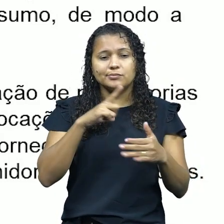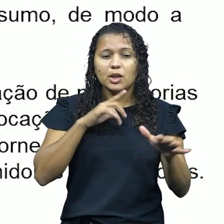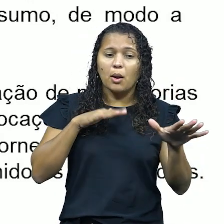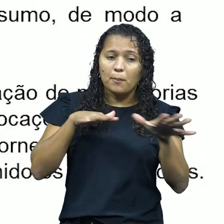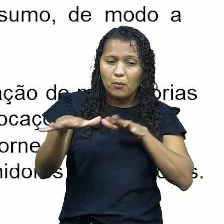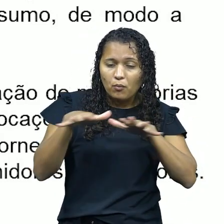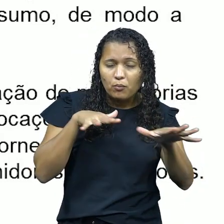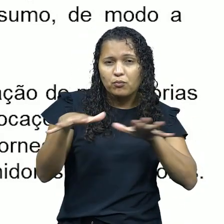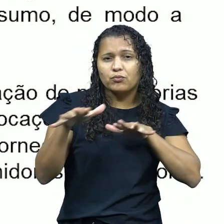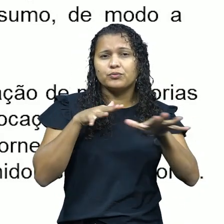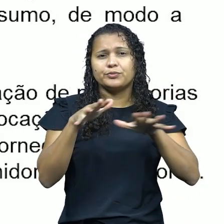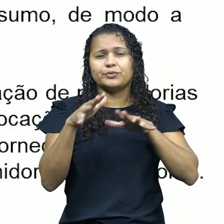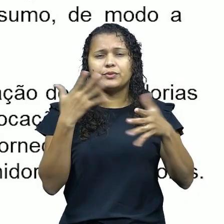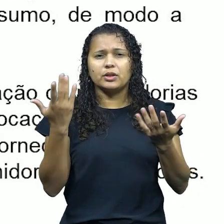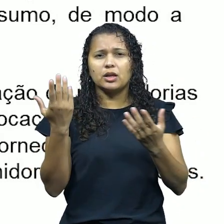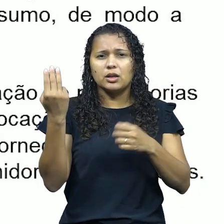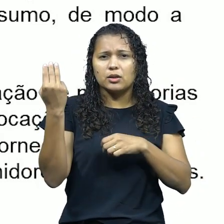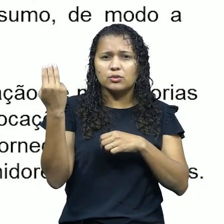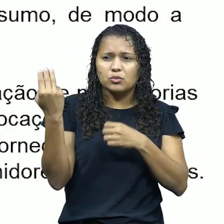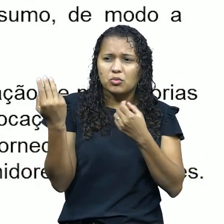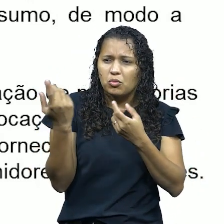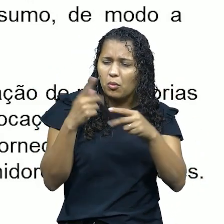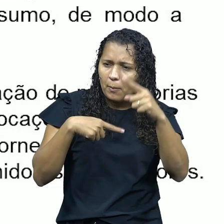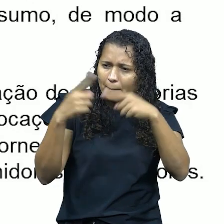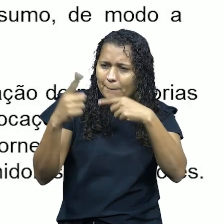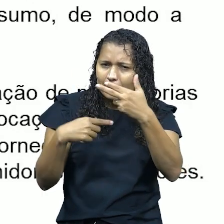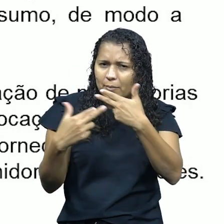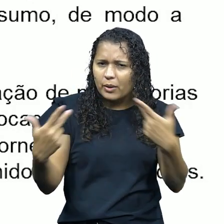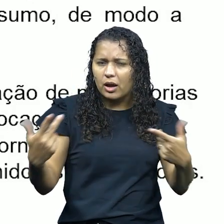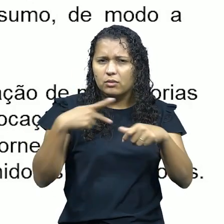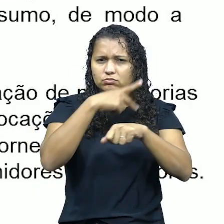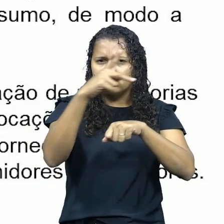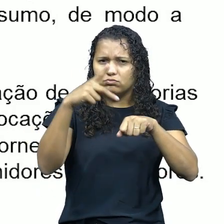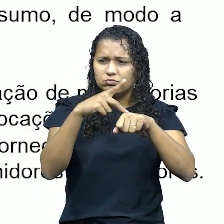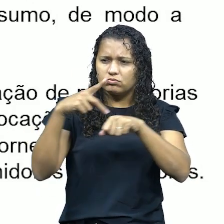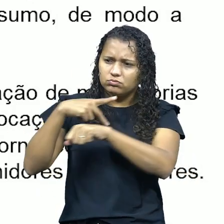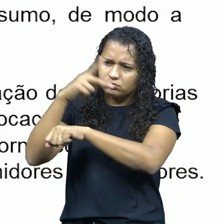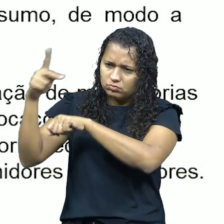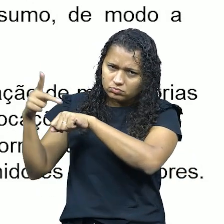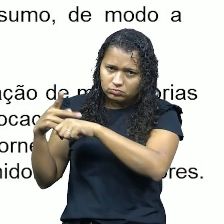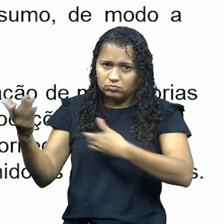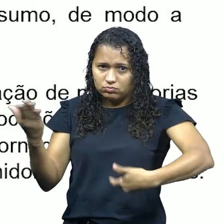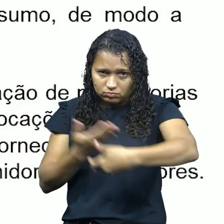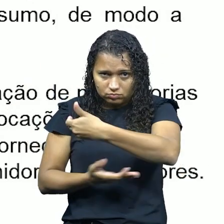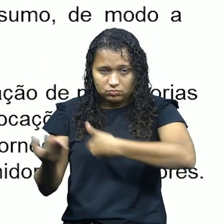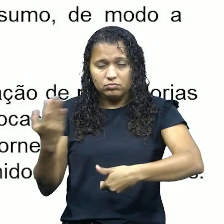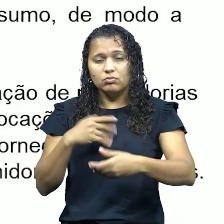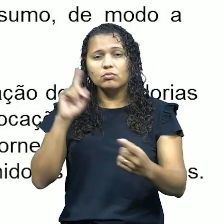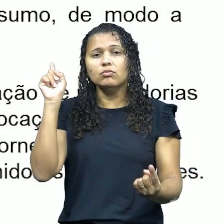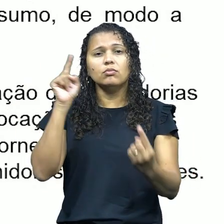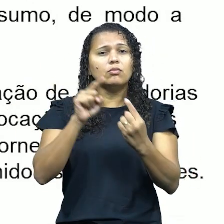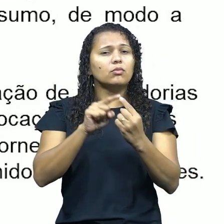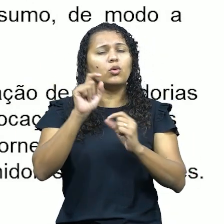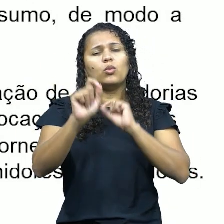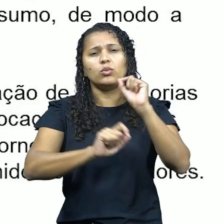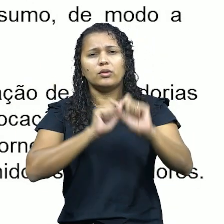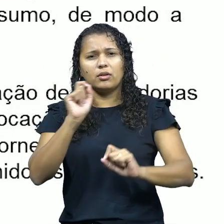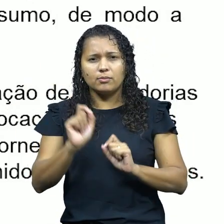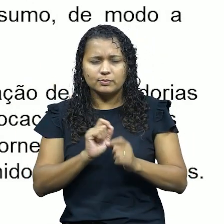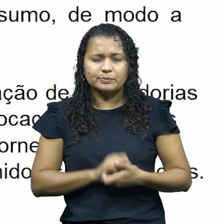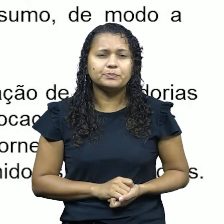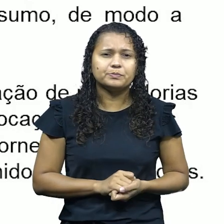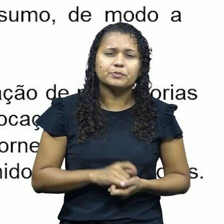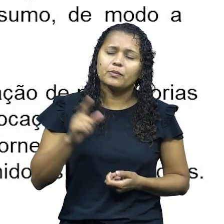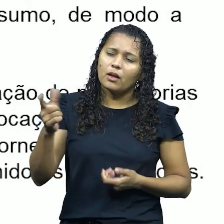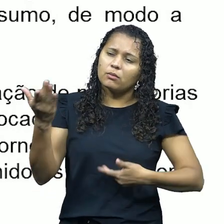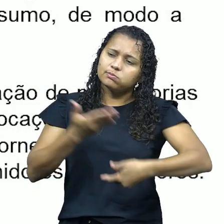de mercadorias entre 2 ou mais países e tem como propósito o atendimento das